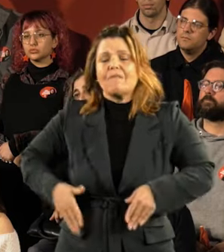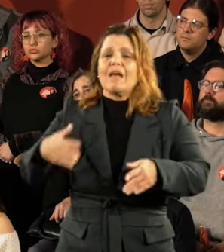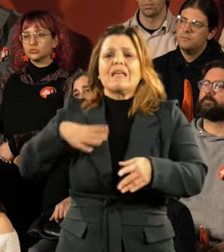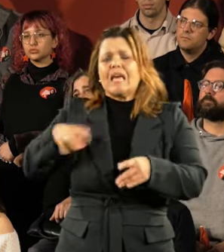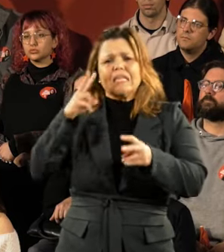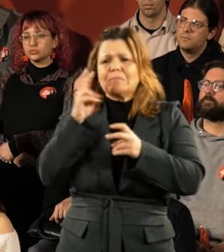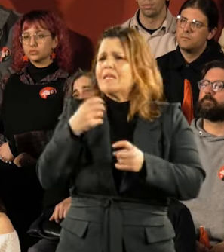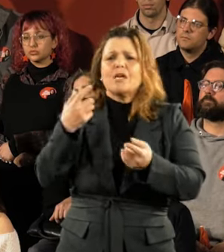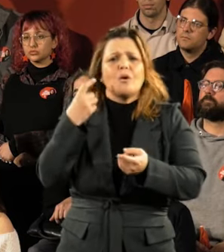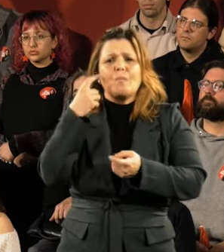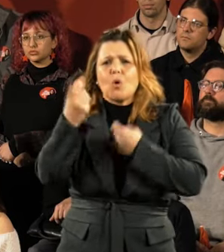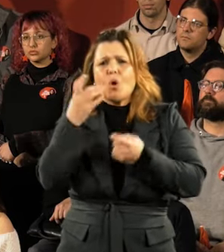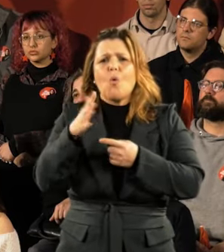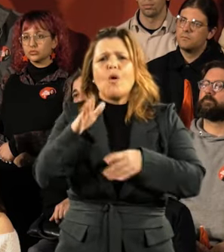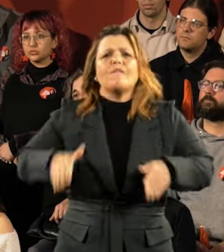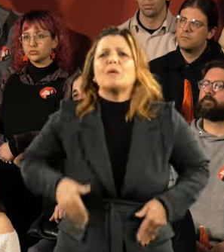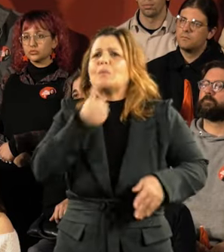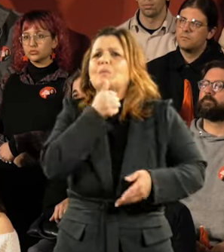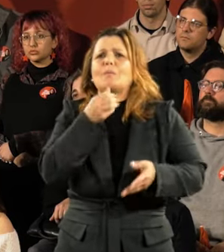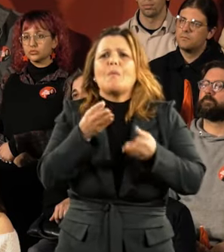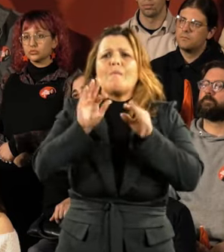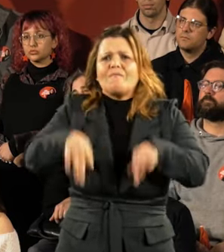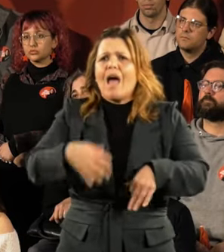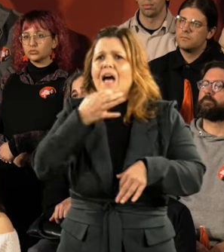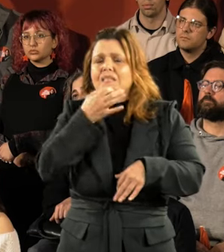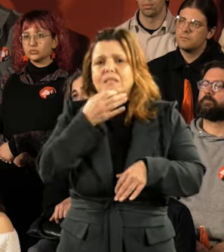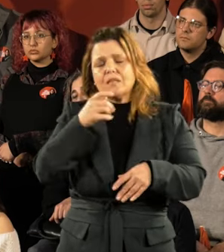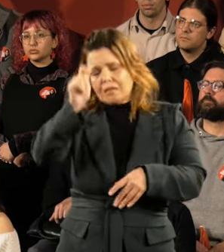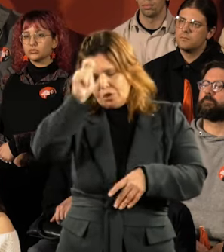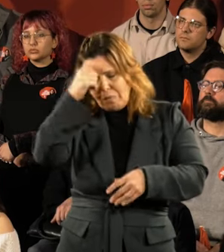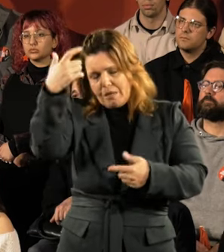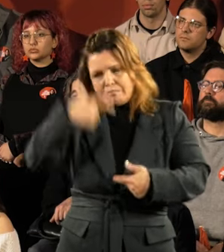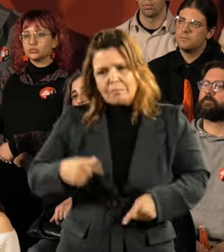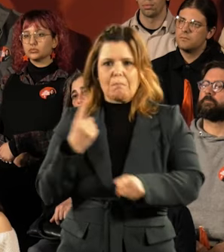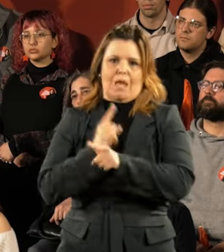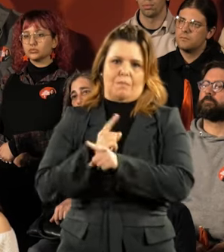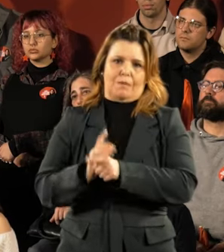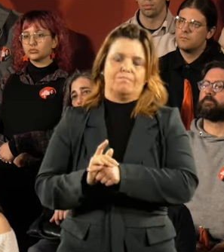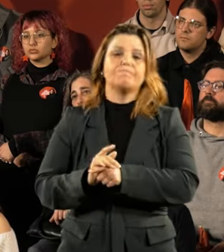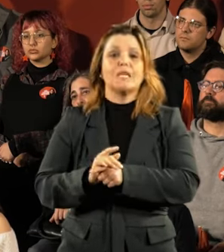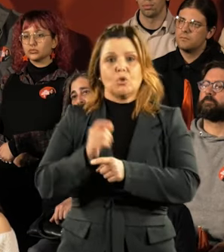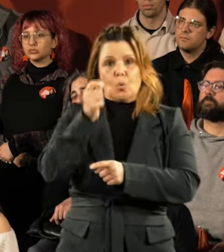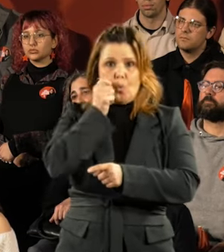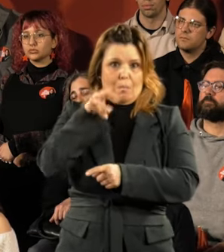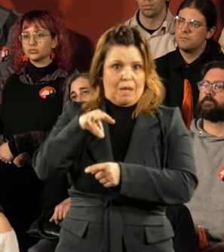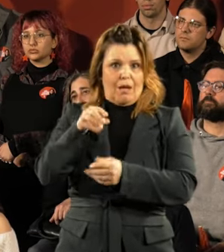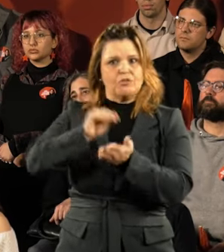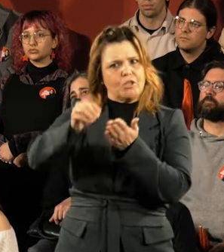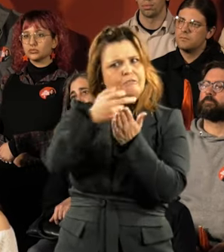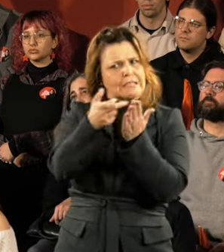forma certa de terminar a greve sem perder digid escrevia então o Miguel nesse